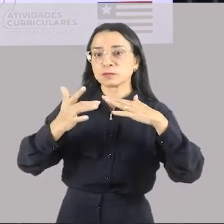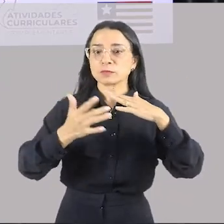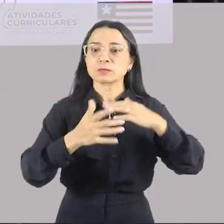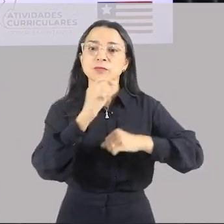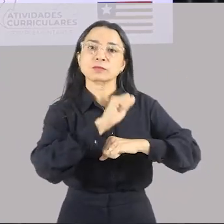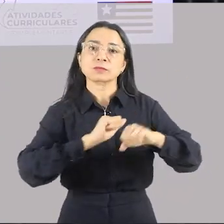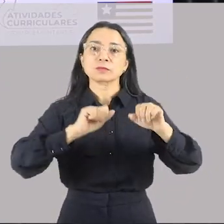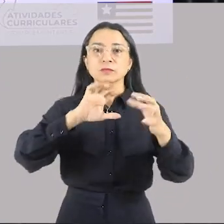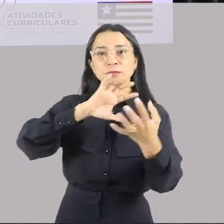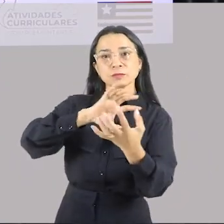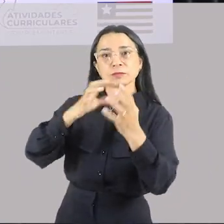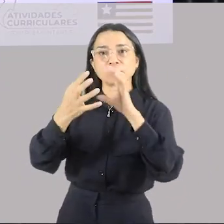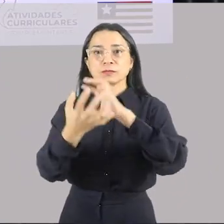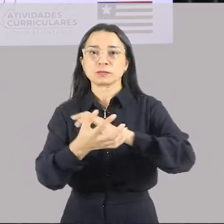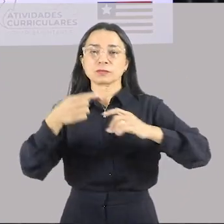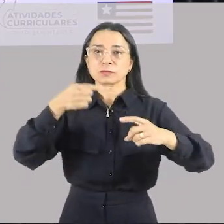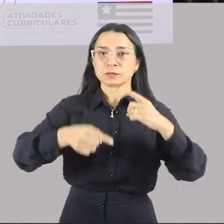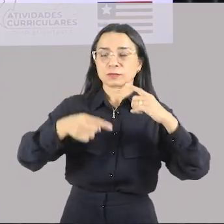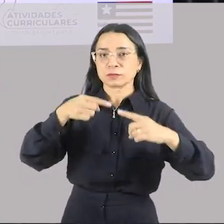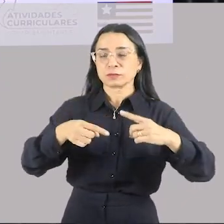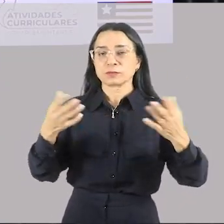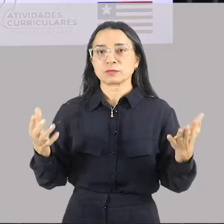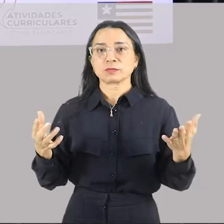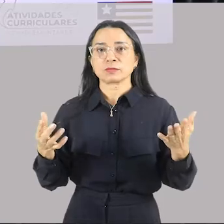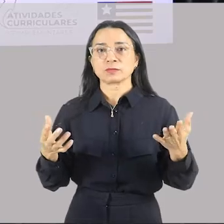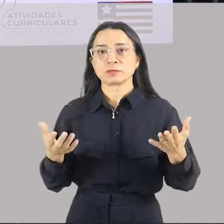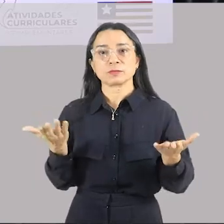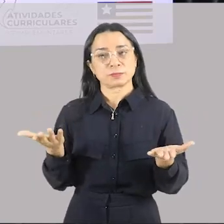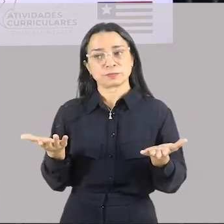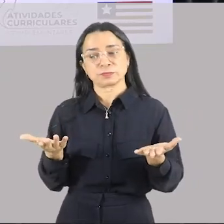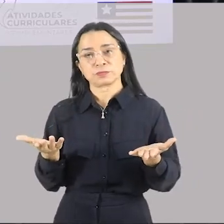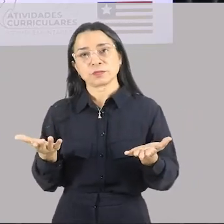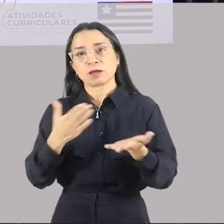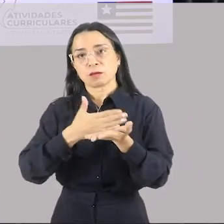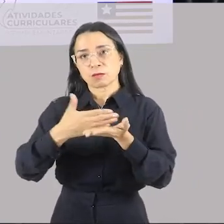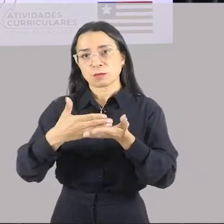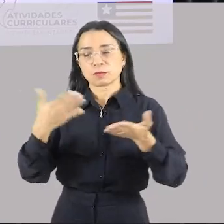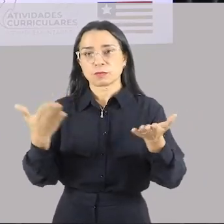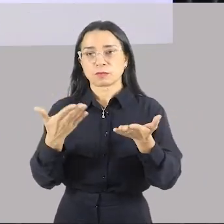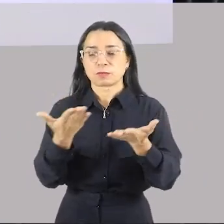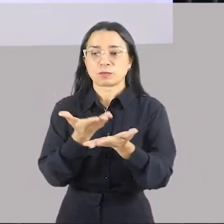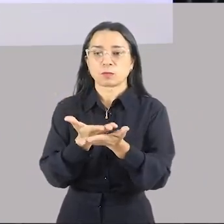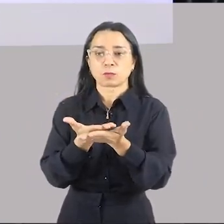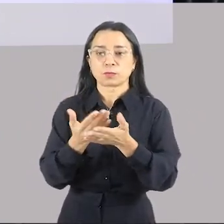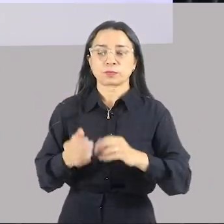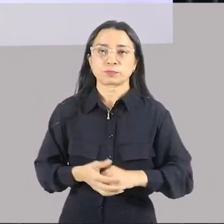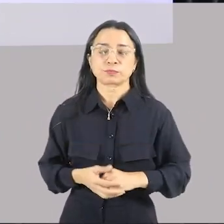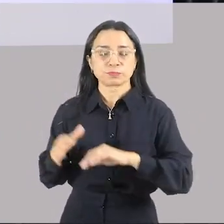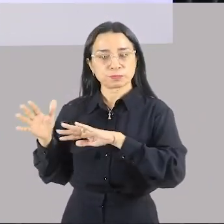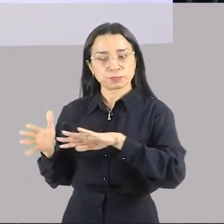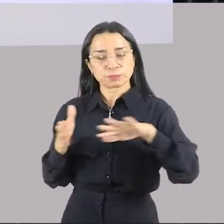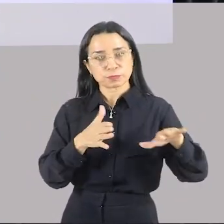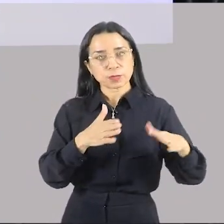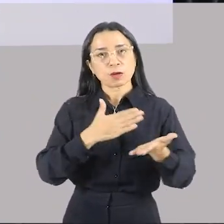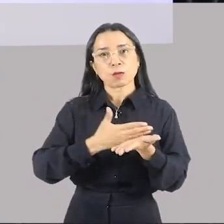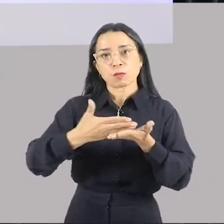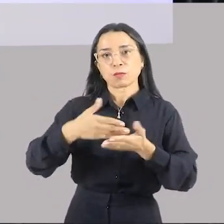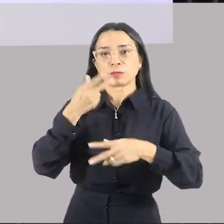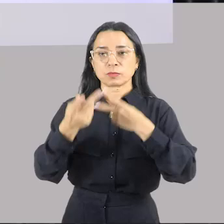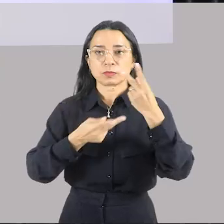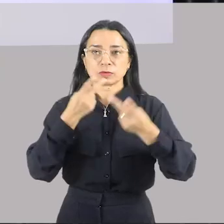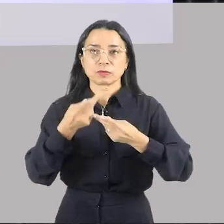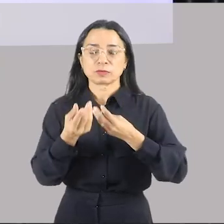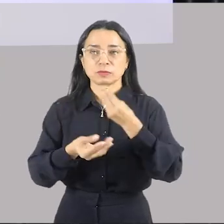suas interfaces na política. Então, sem mais delongas, vamos começar a nossa aula de hoje. E a gente começa falando sobre